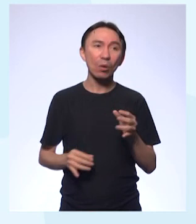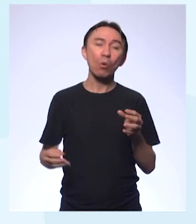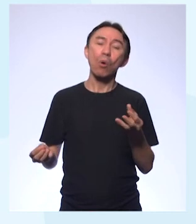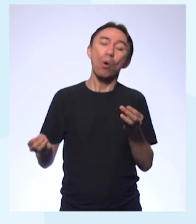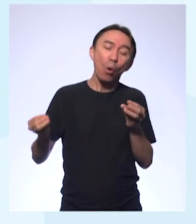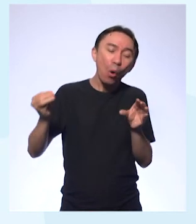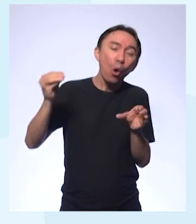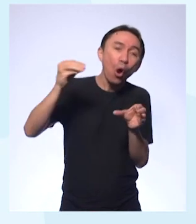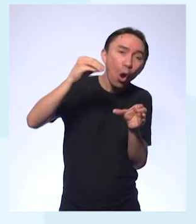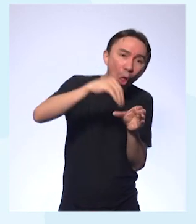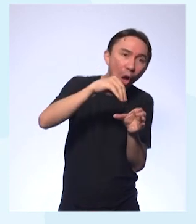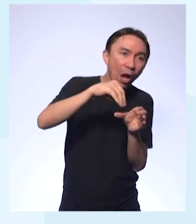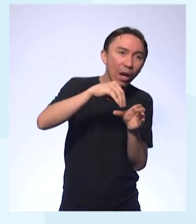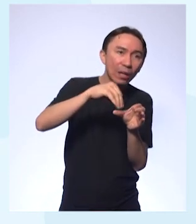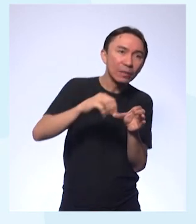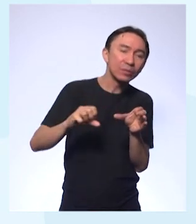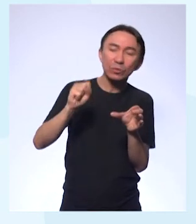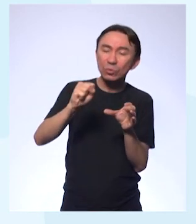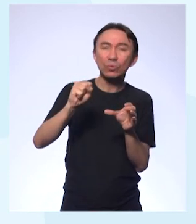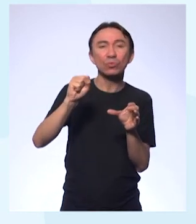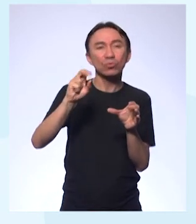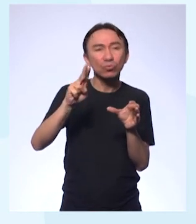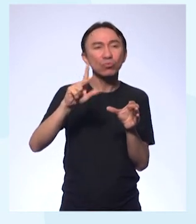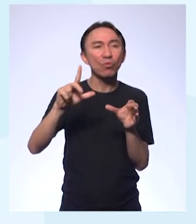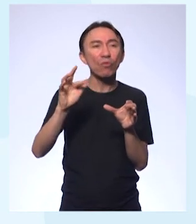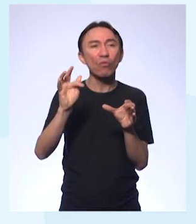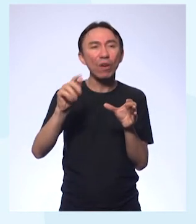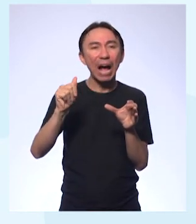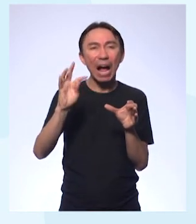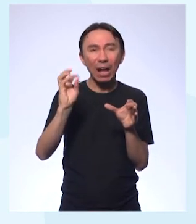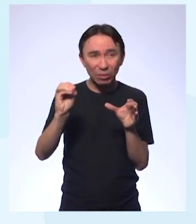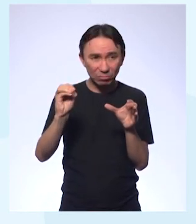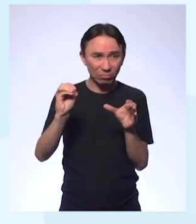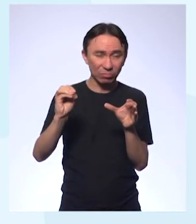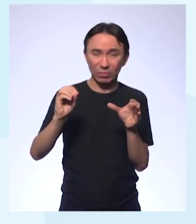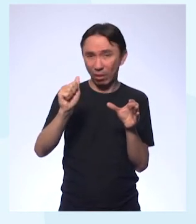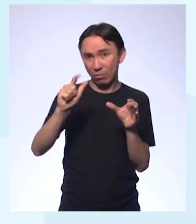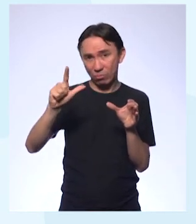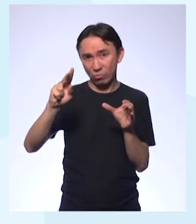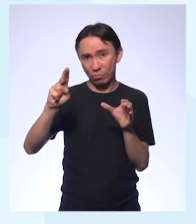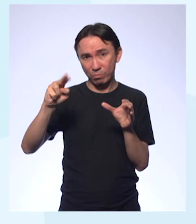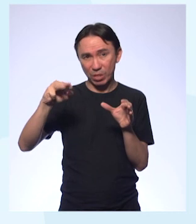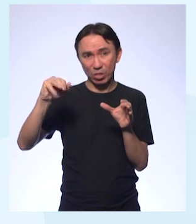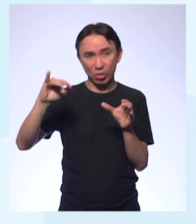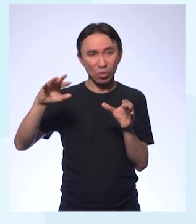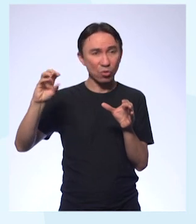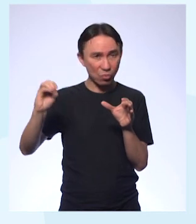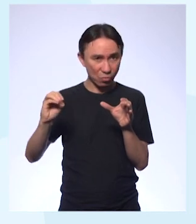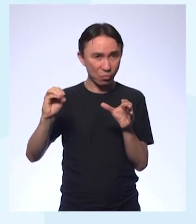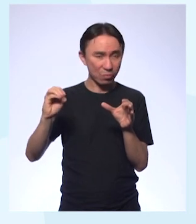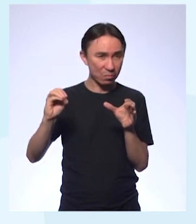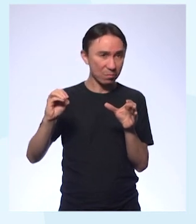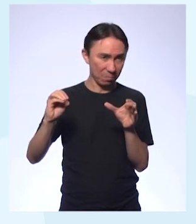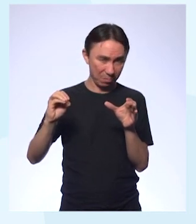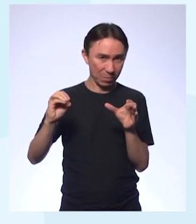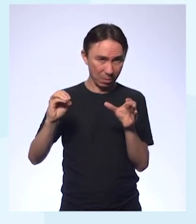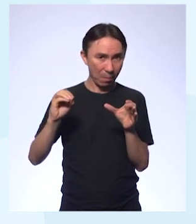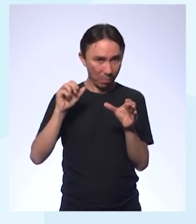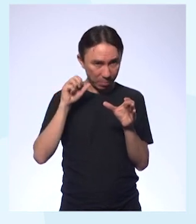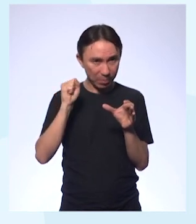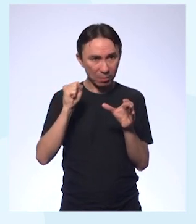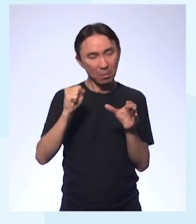alumínio, tá? Pode ser também um cloreto férrico ou um outro coagulante qualquer, mas o que a gente usa aqui é o sulfato de